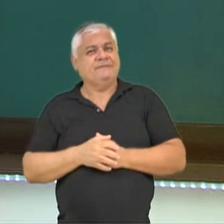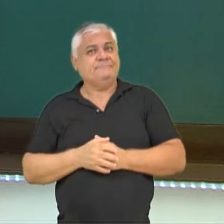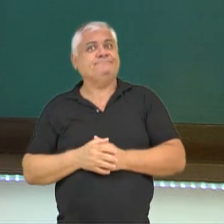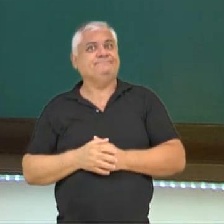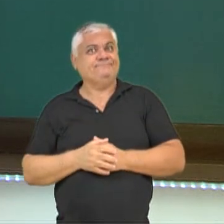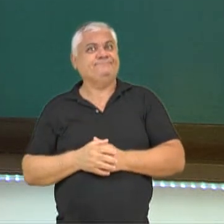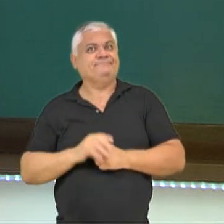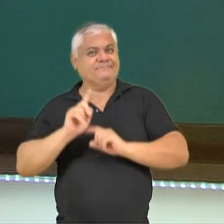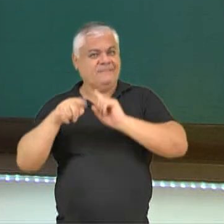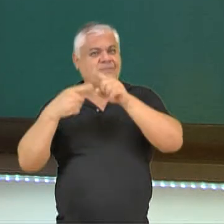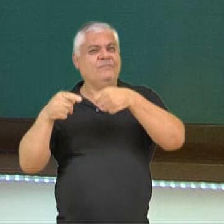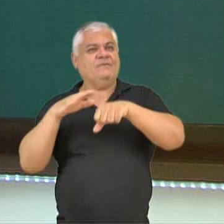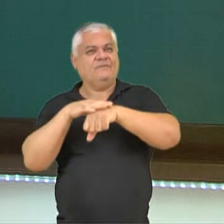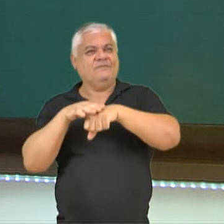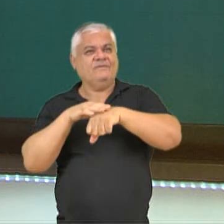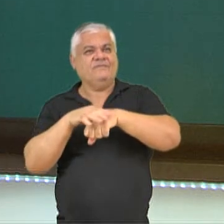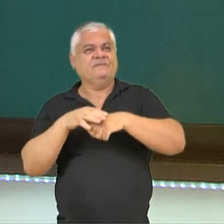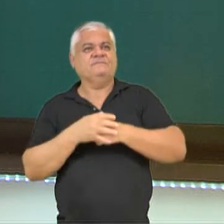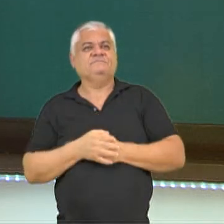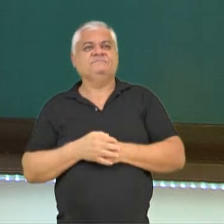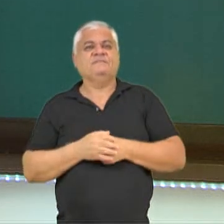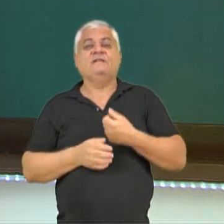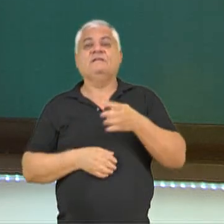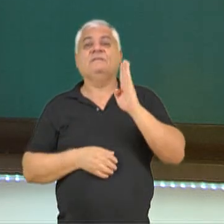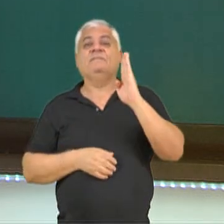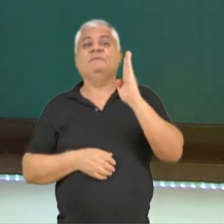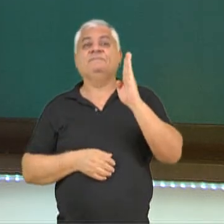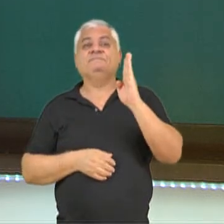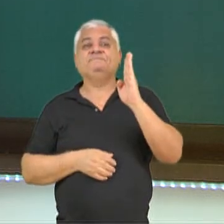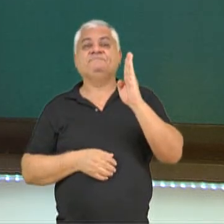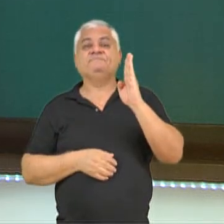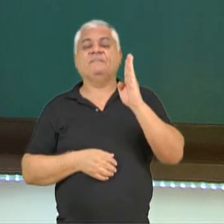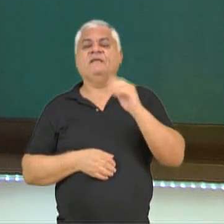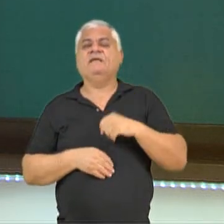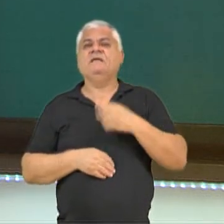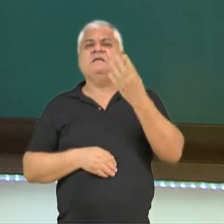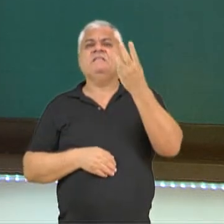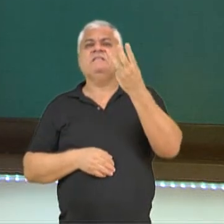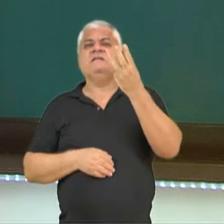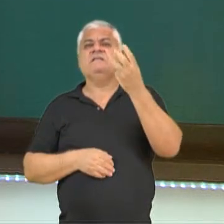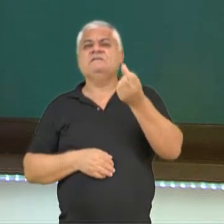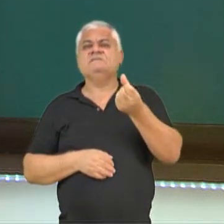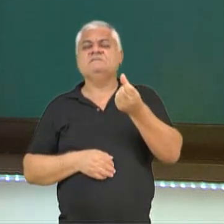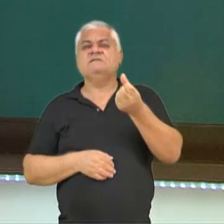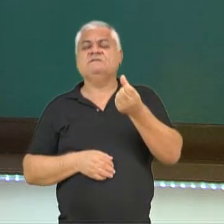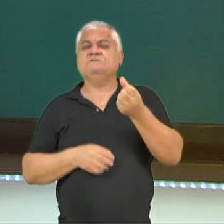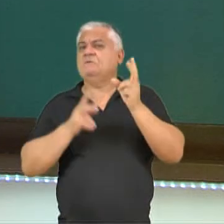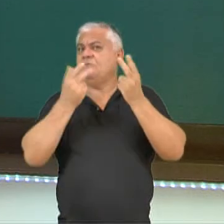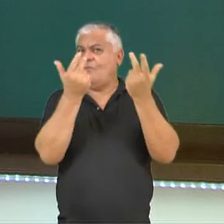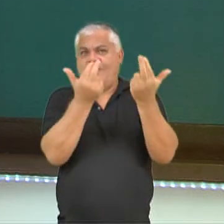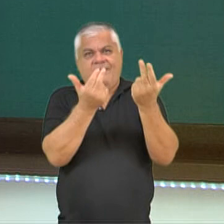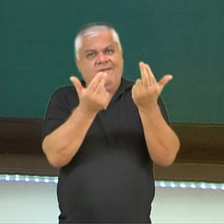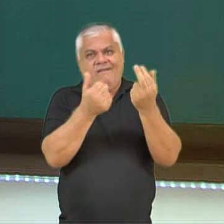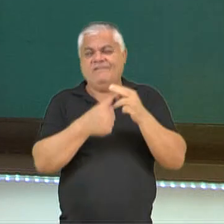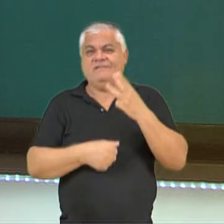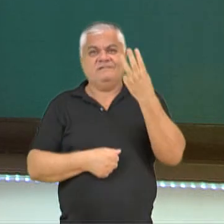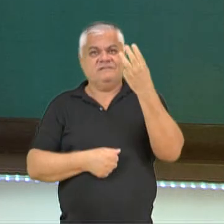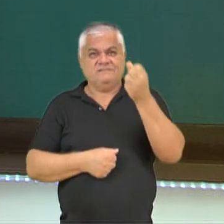que a gente discute depois. E a letra B? O 36. Os passos são os mesmos, olha